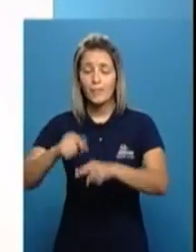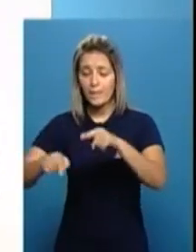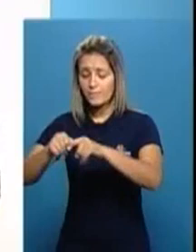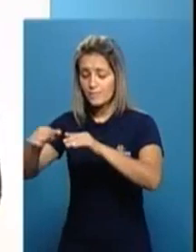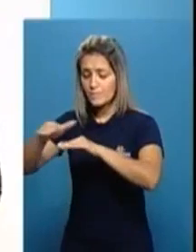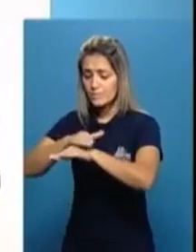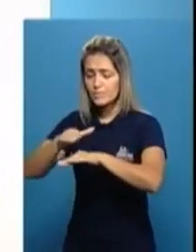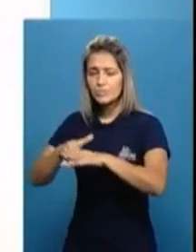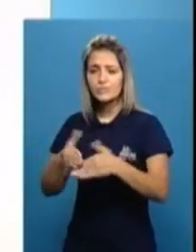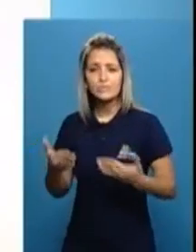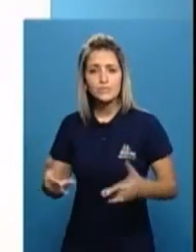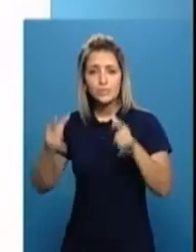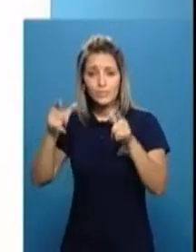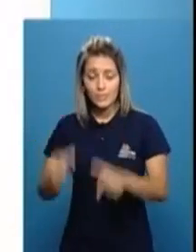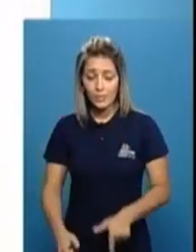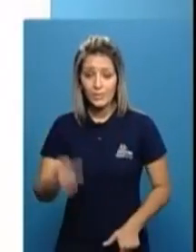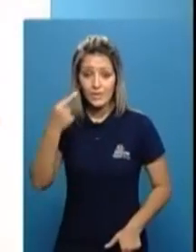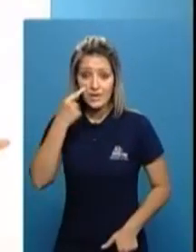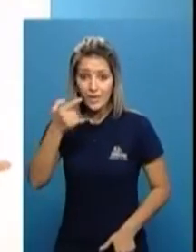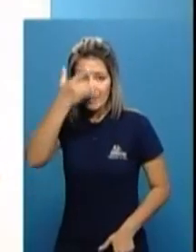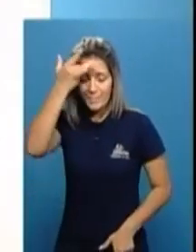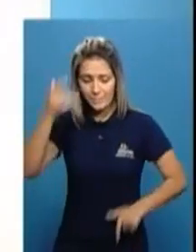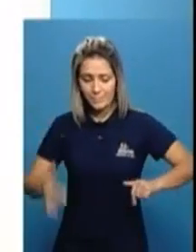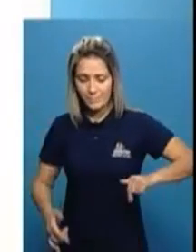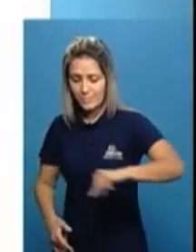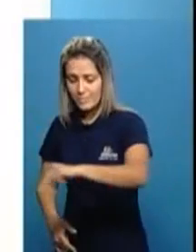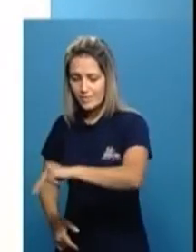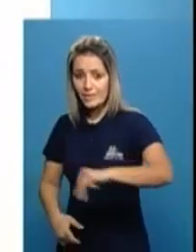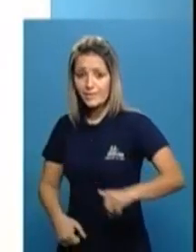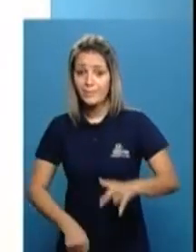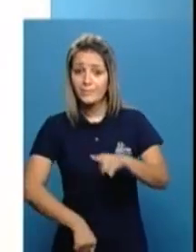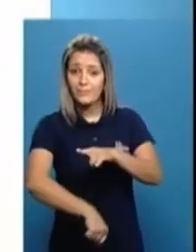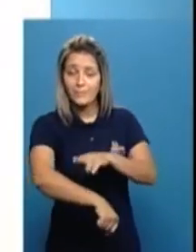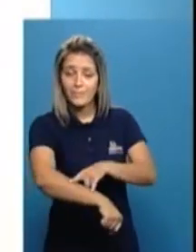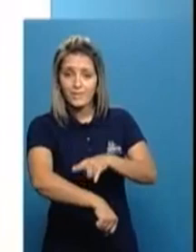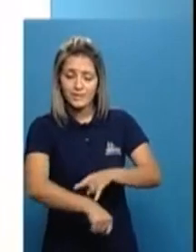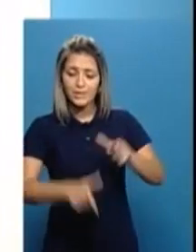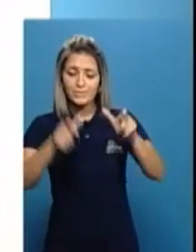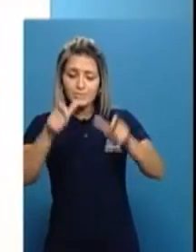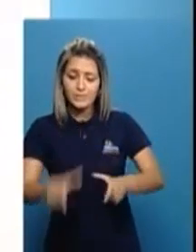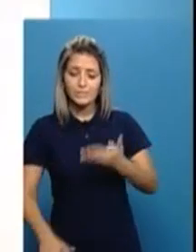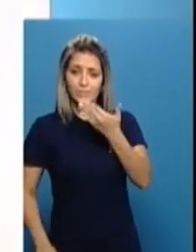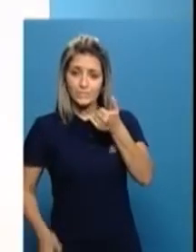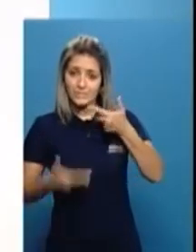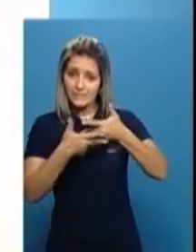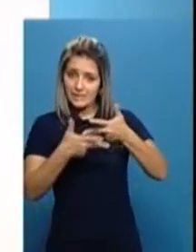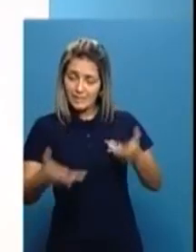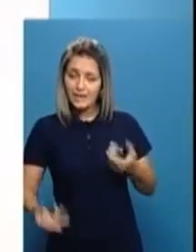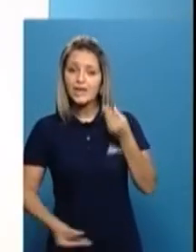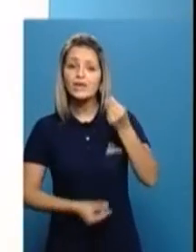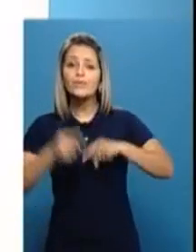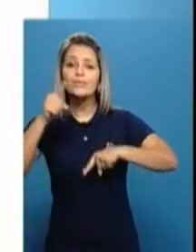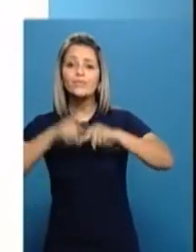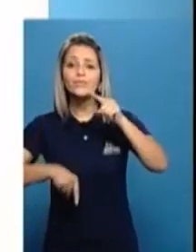de materiais, os corredores, os banheiros, os refeitórios e ainda padrões de fluxo de